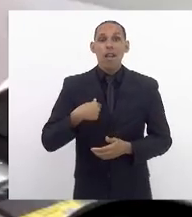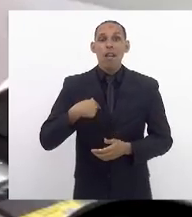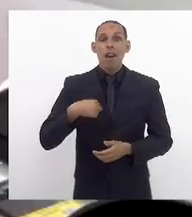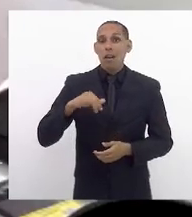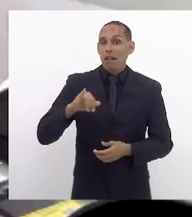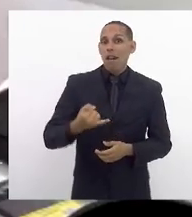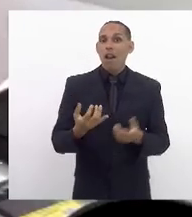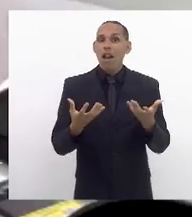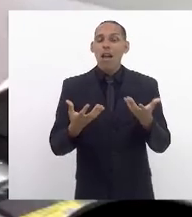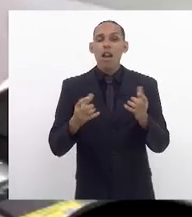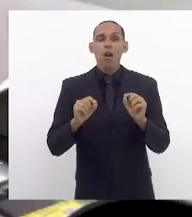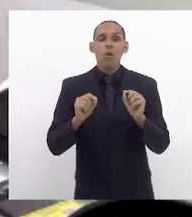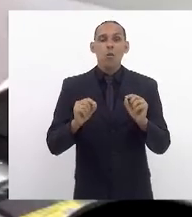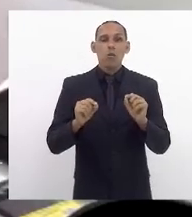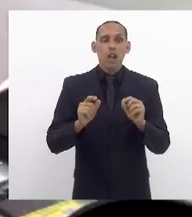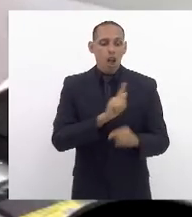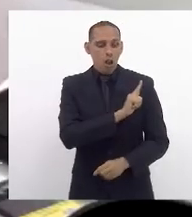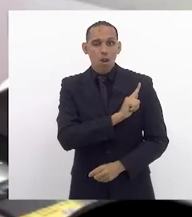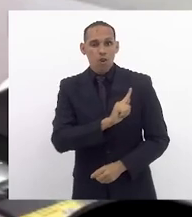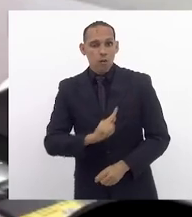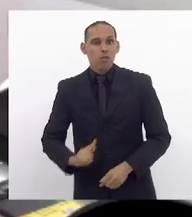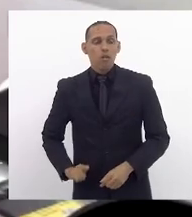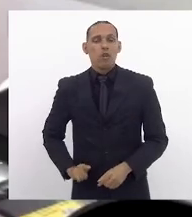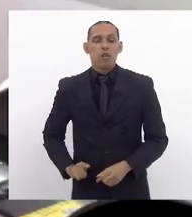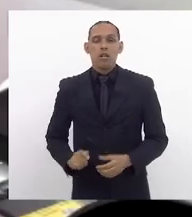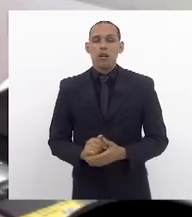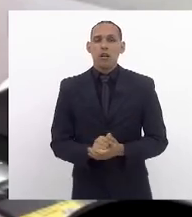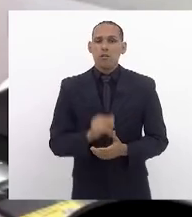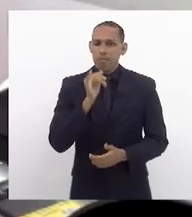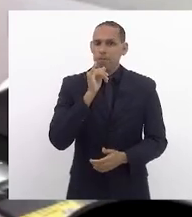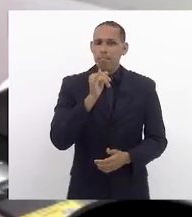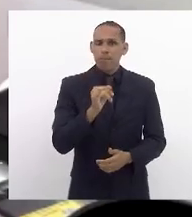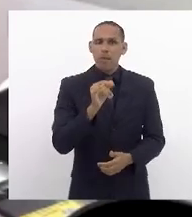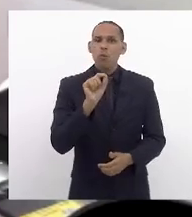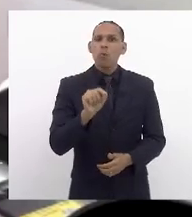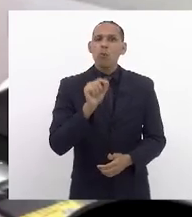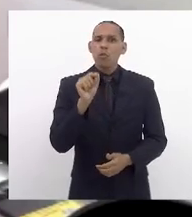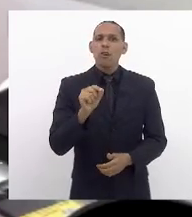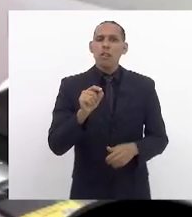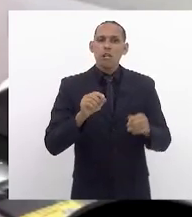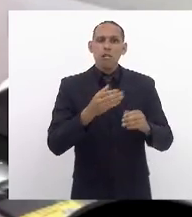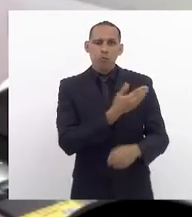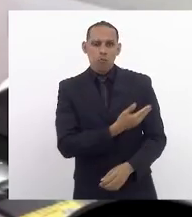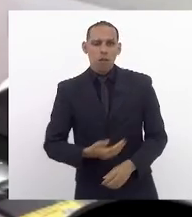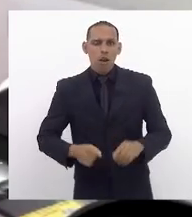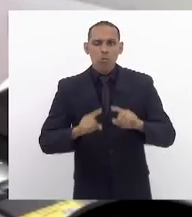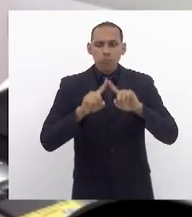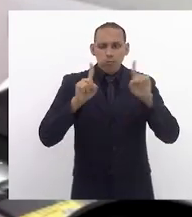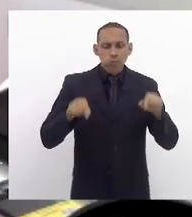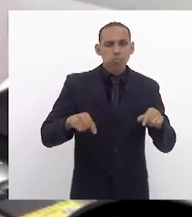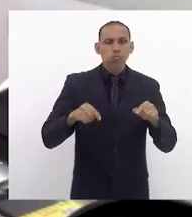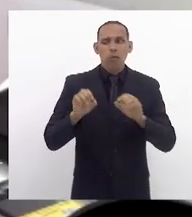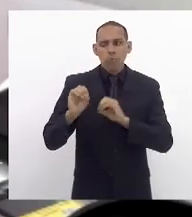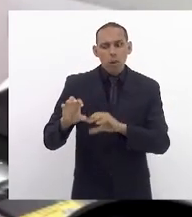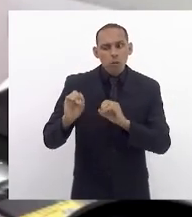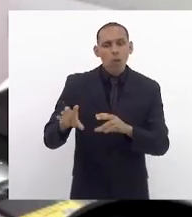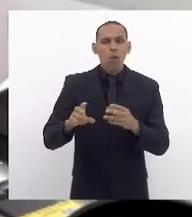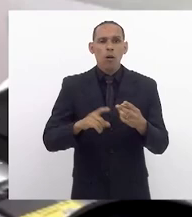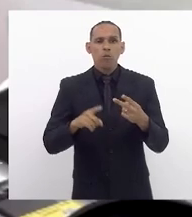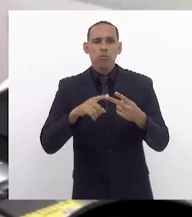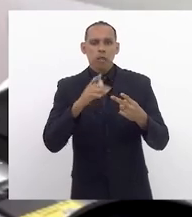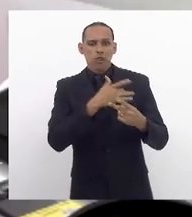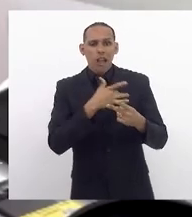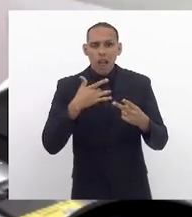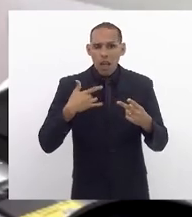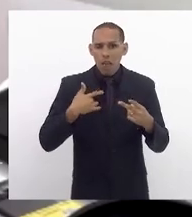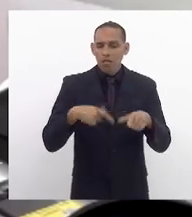matricular aqui para o governador a importância de tratar os servidores da educação, os servidores da